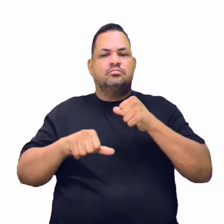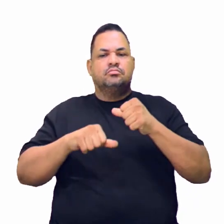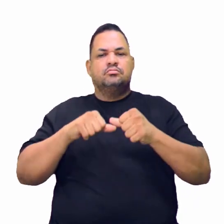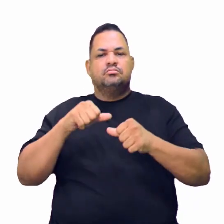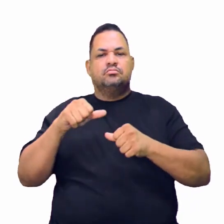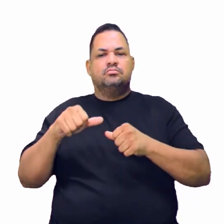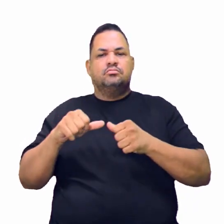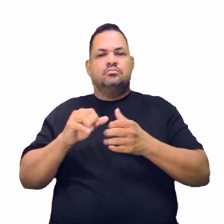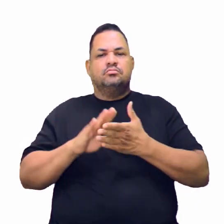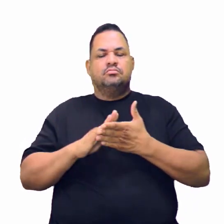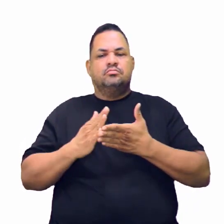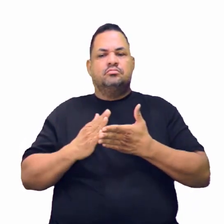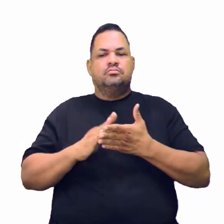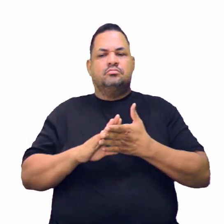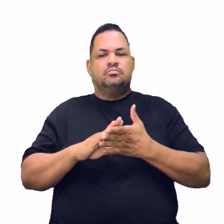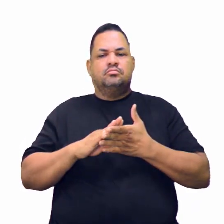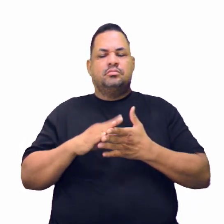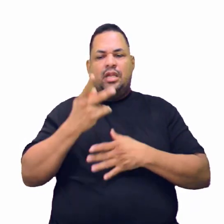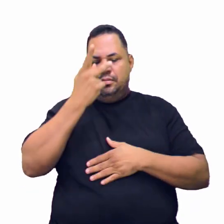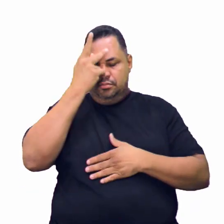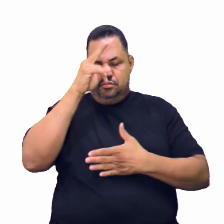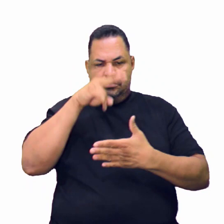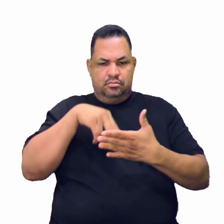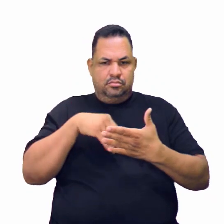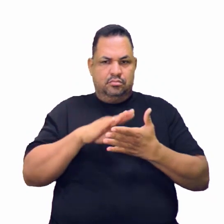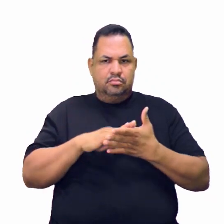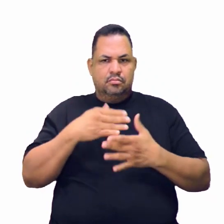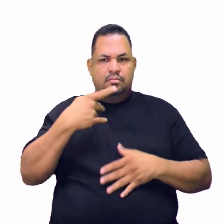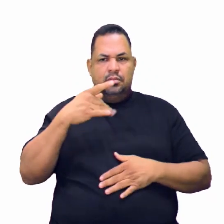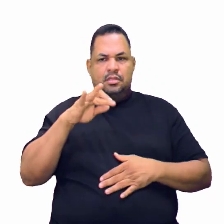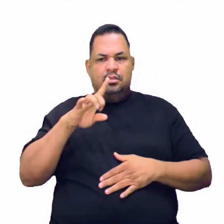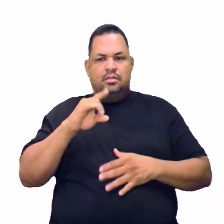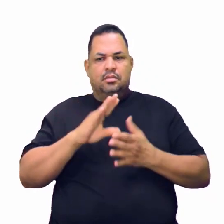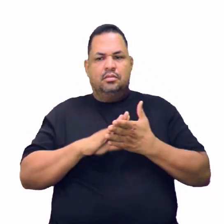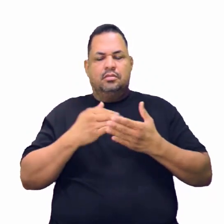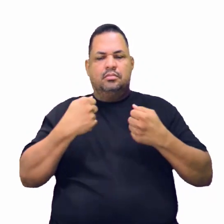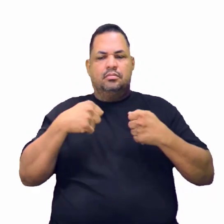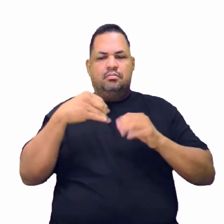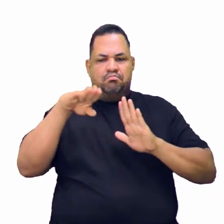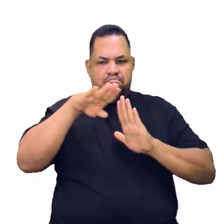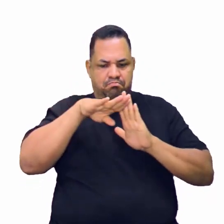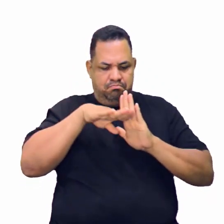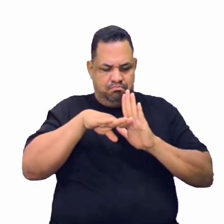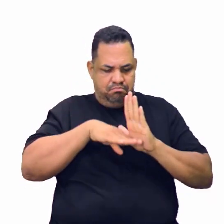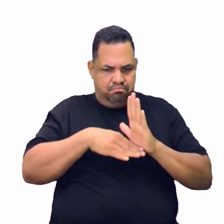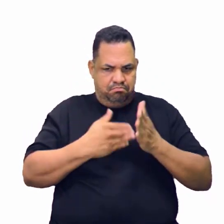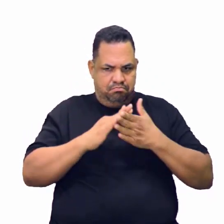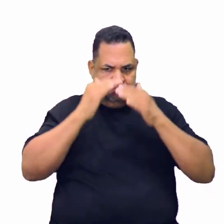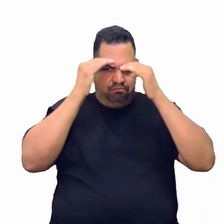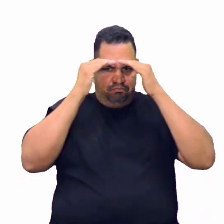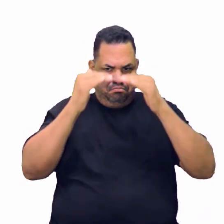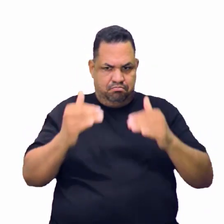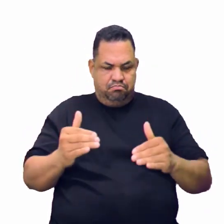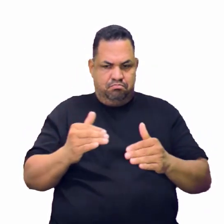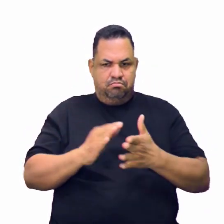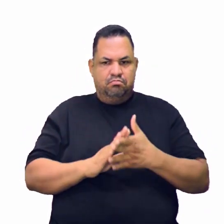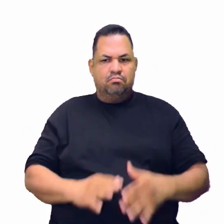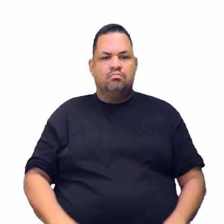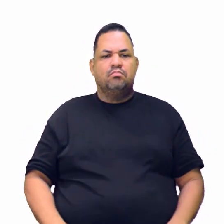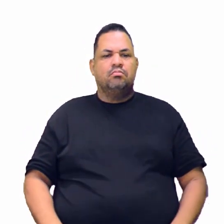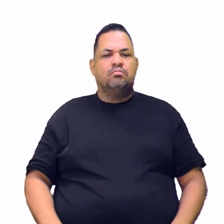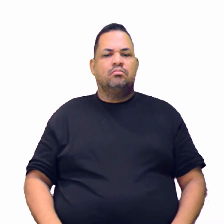de acordo com a necessidade do falante. E o prescritivo não pode, você tem que seguir à risca o que está